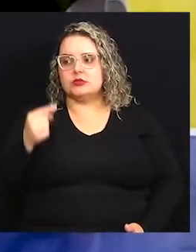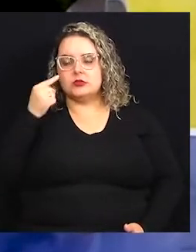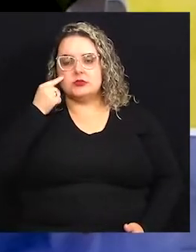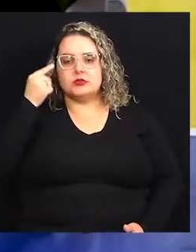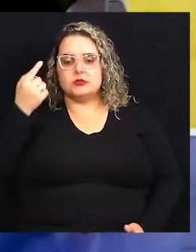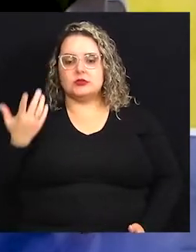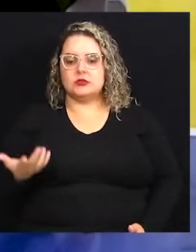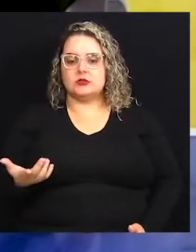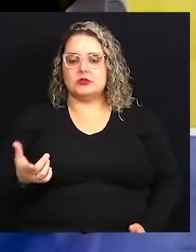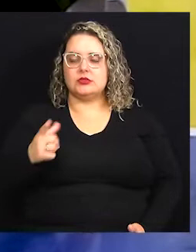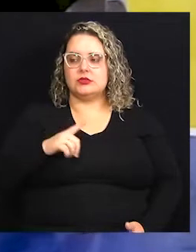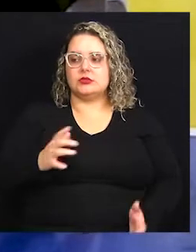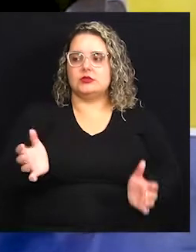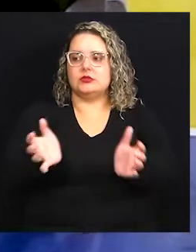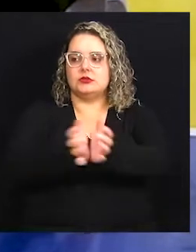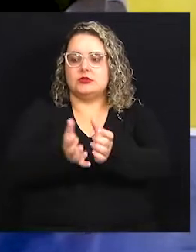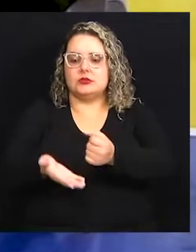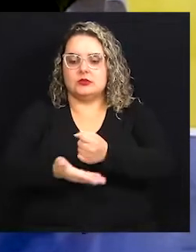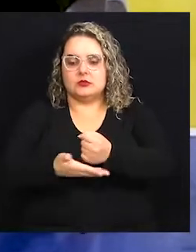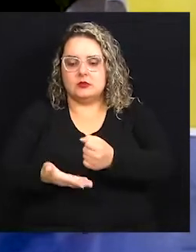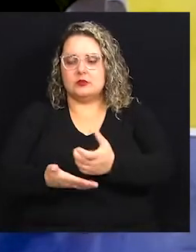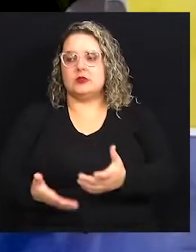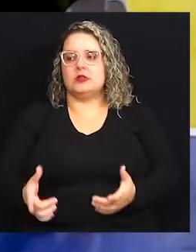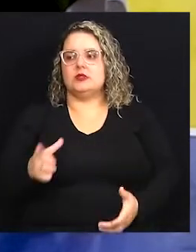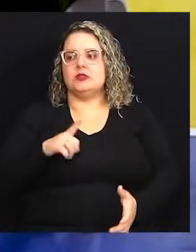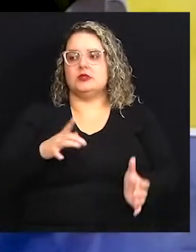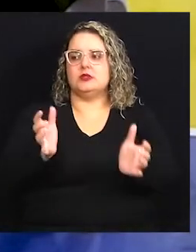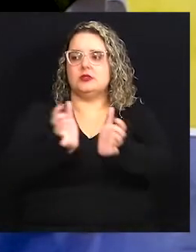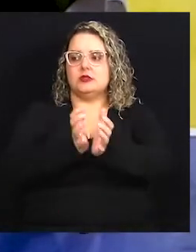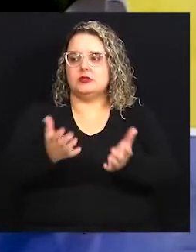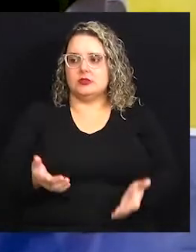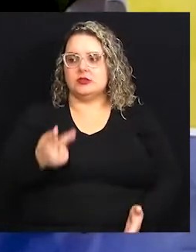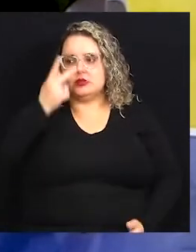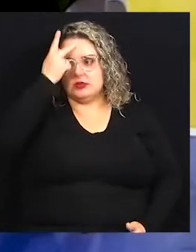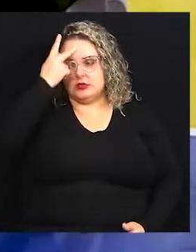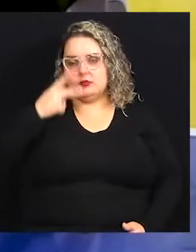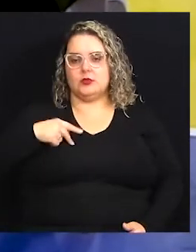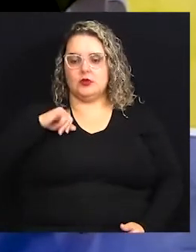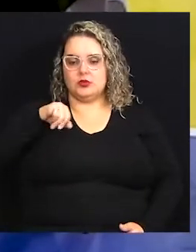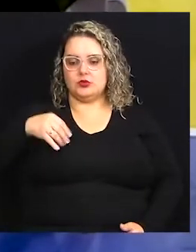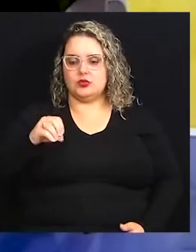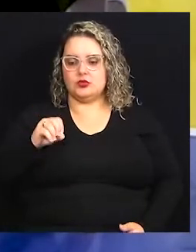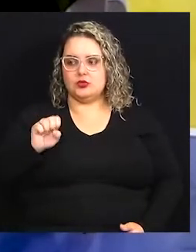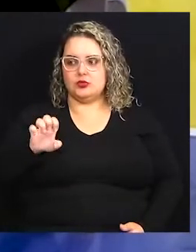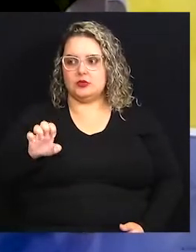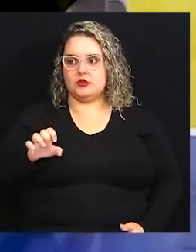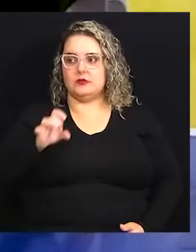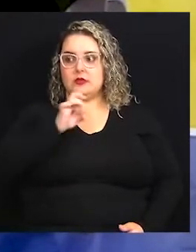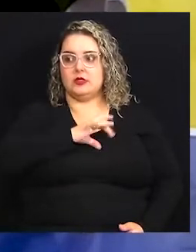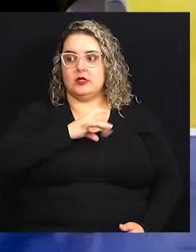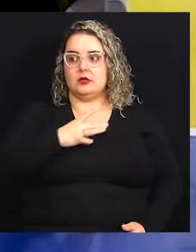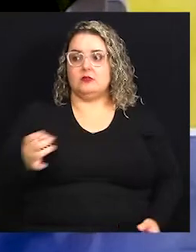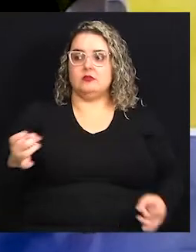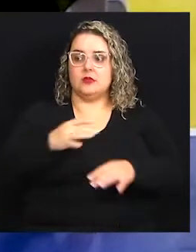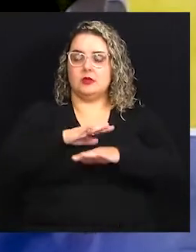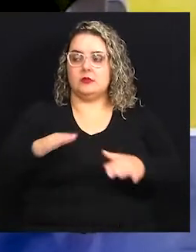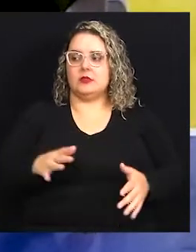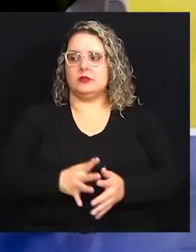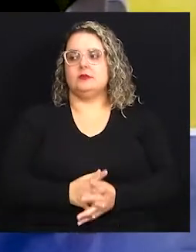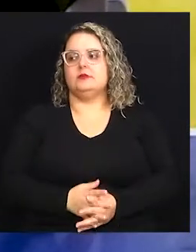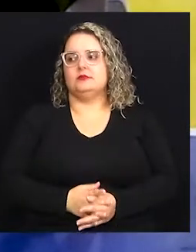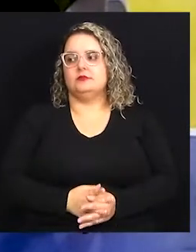dessa ideia dele de ter uma categoria de base, de chegar a ter uma equipe e o próprio José Roberto Guimarães ficar com medo da equipe